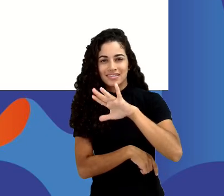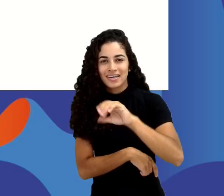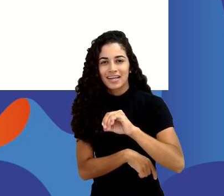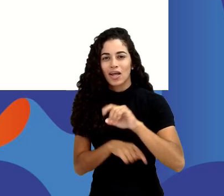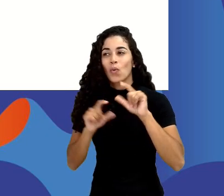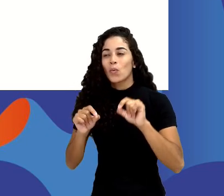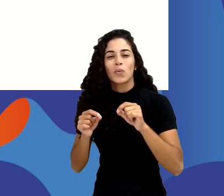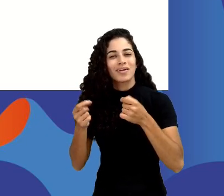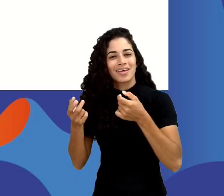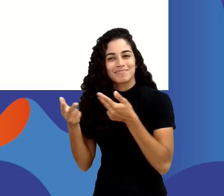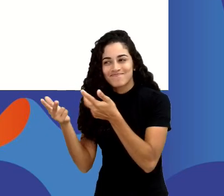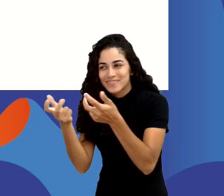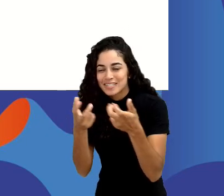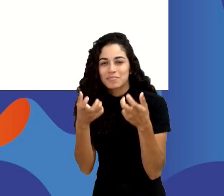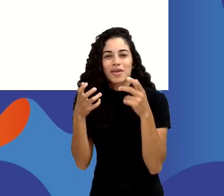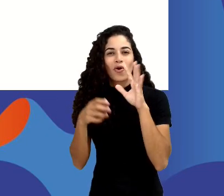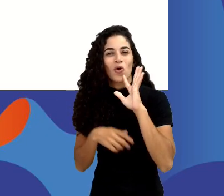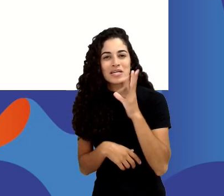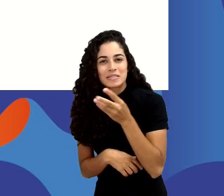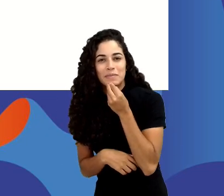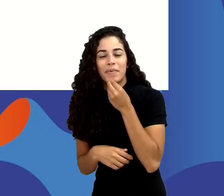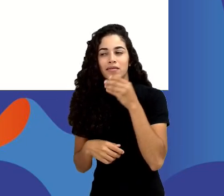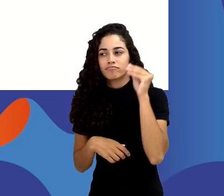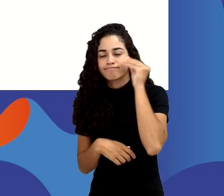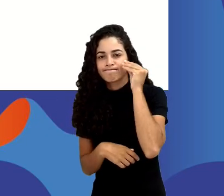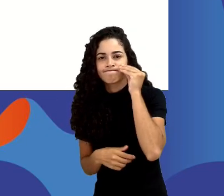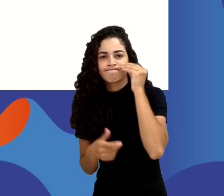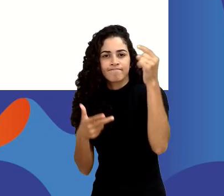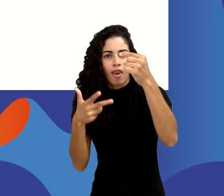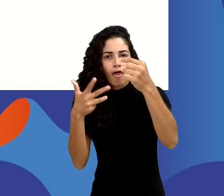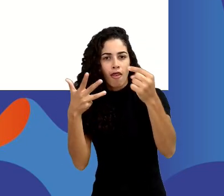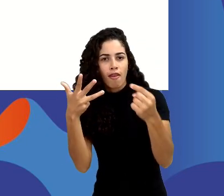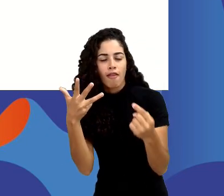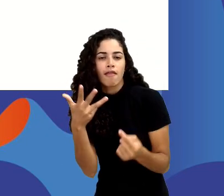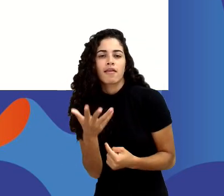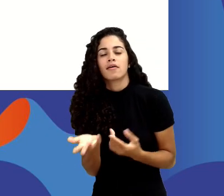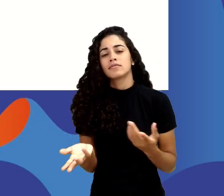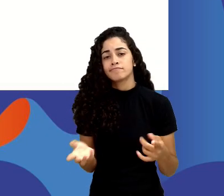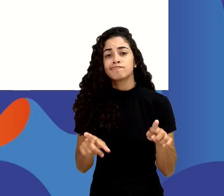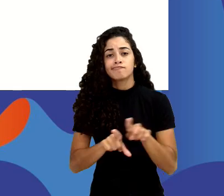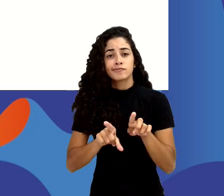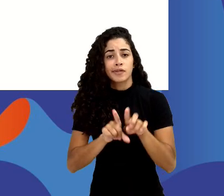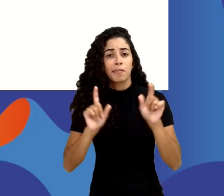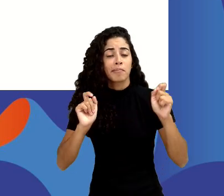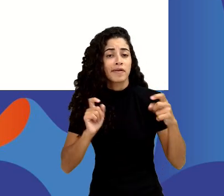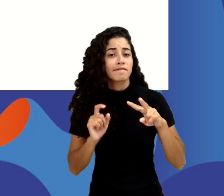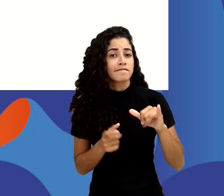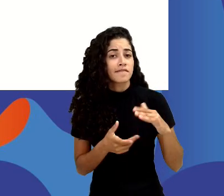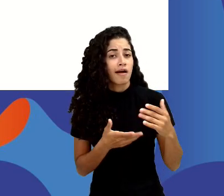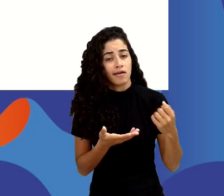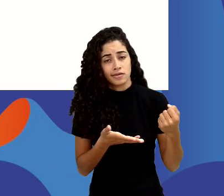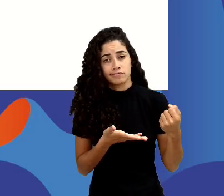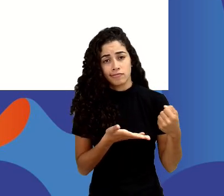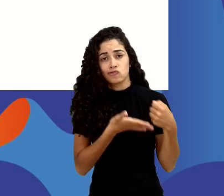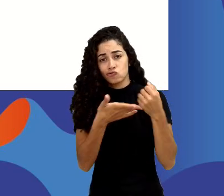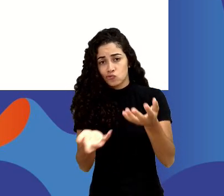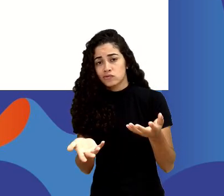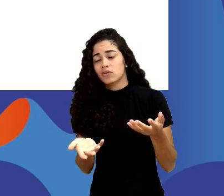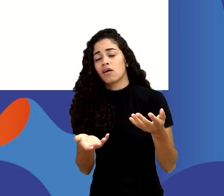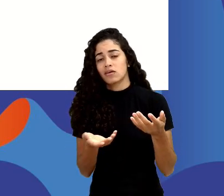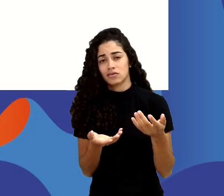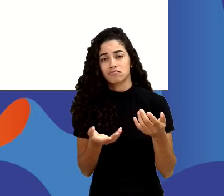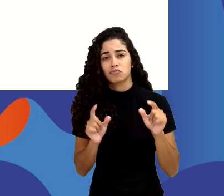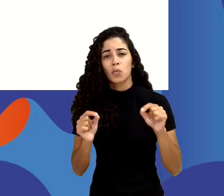processo de experimentação na produção do conhecimento, que inclusive vai servir mais na frente como uma